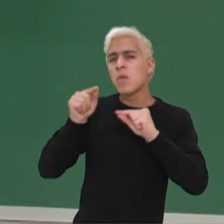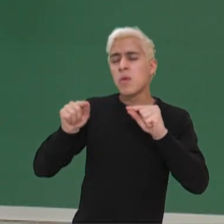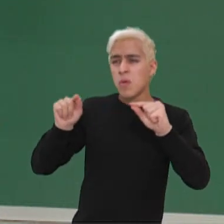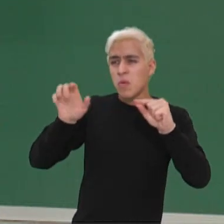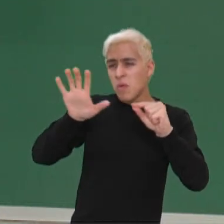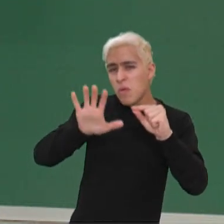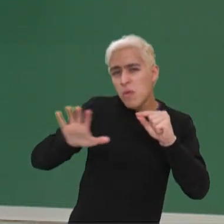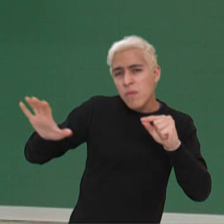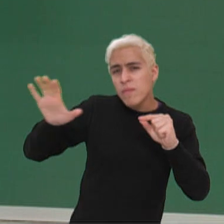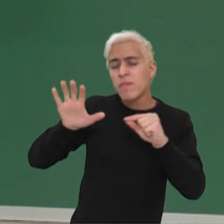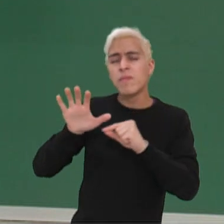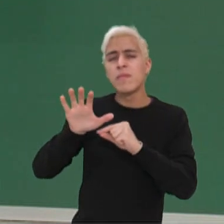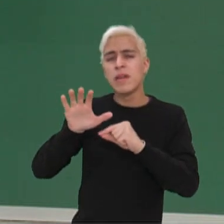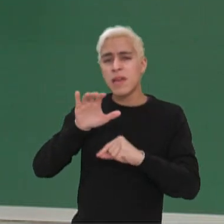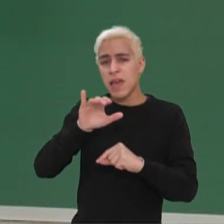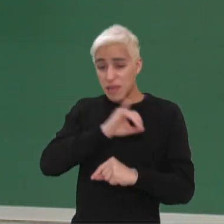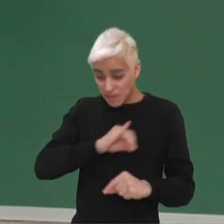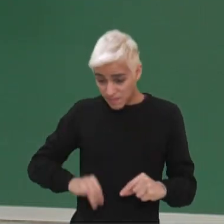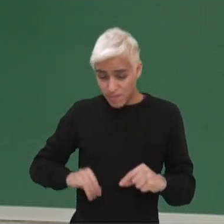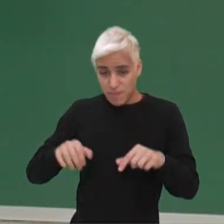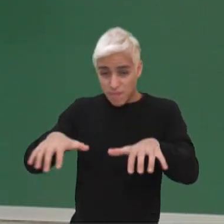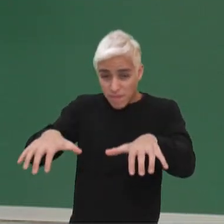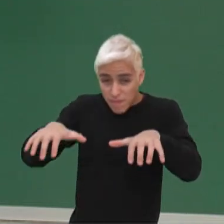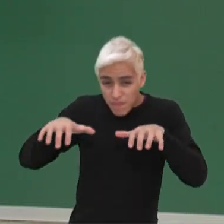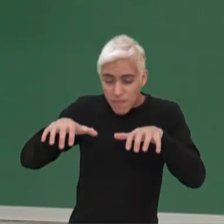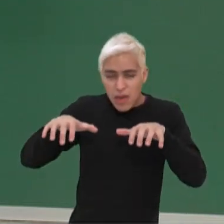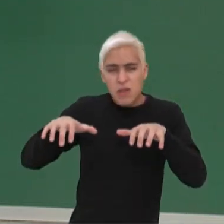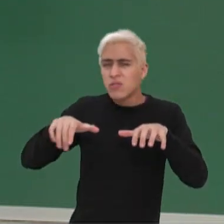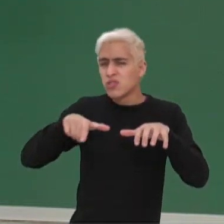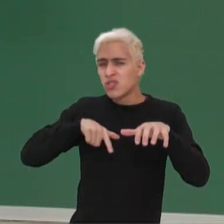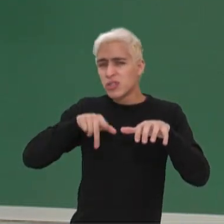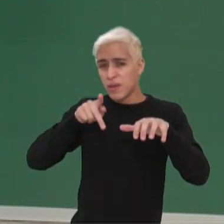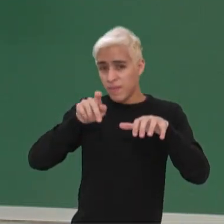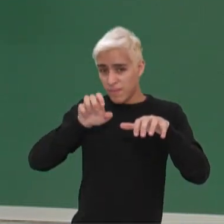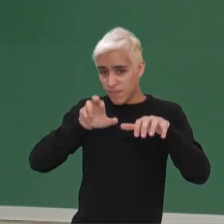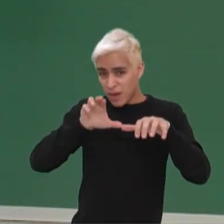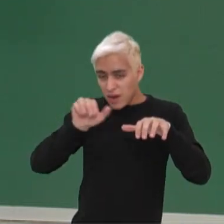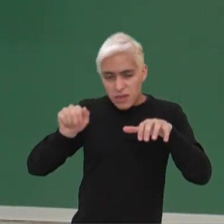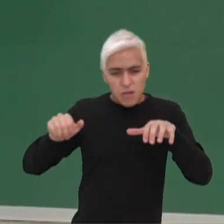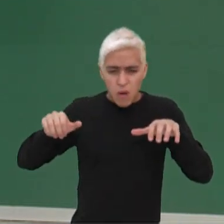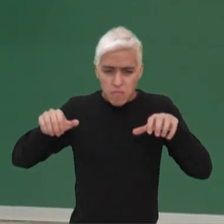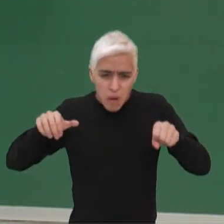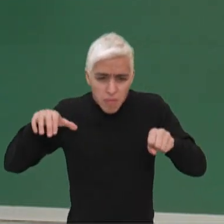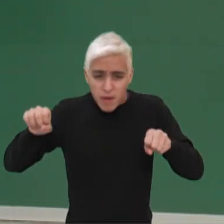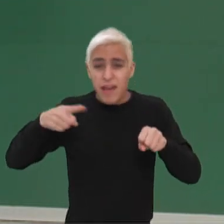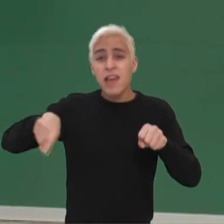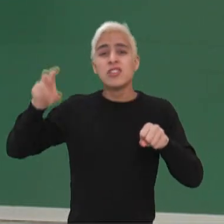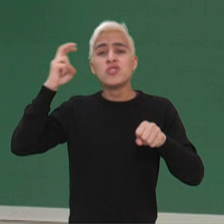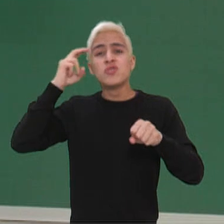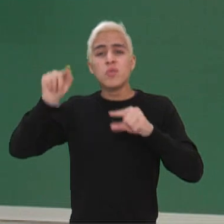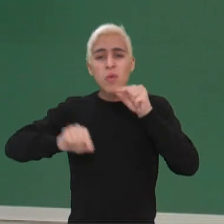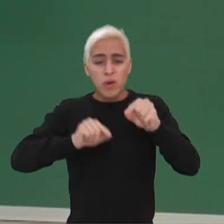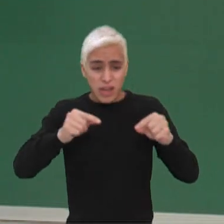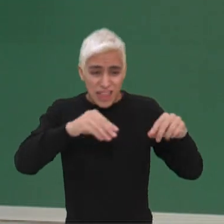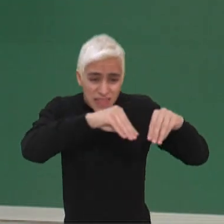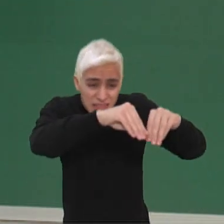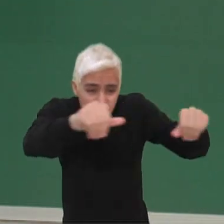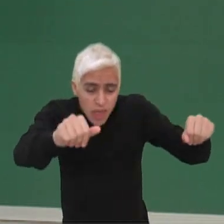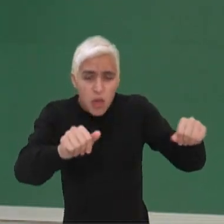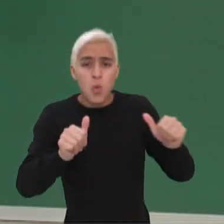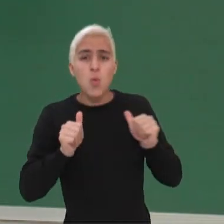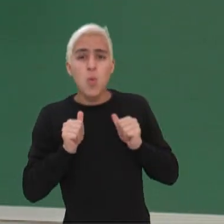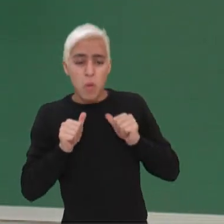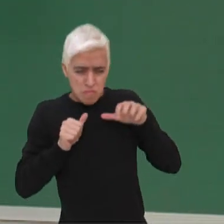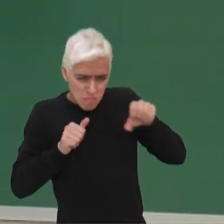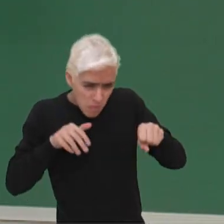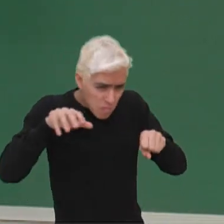Persa. E o Império Persa tinha uma política expansionista, ou seja, eles gostavam de invadir territórios para ter grandes posses de